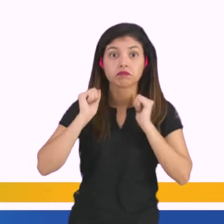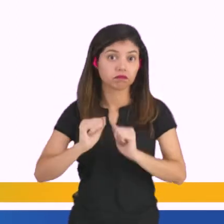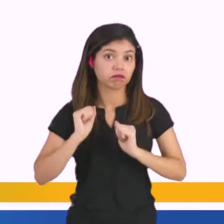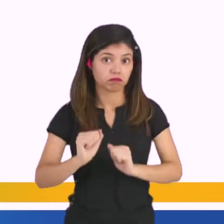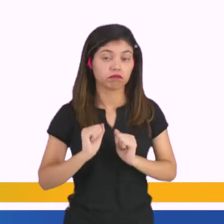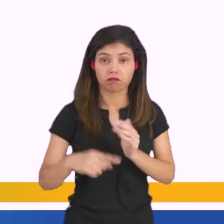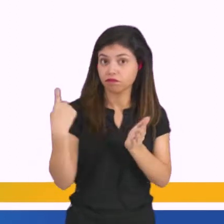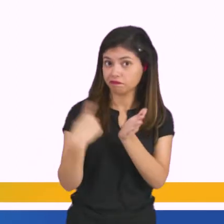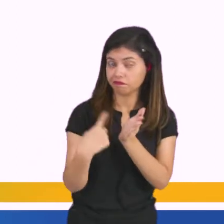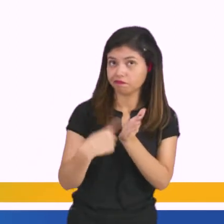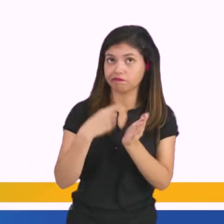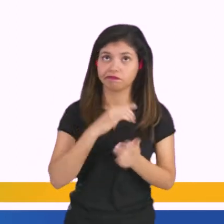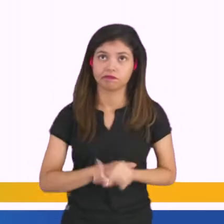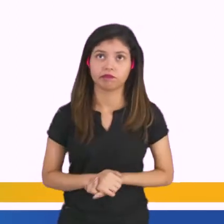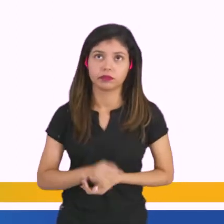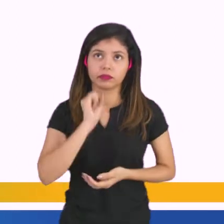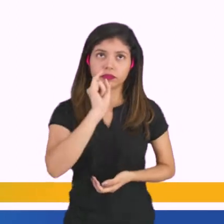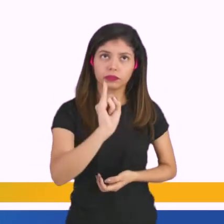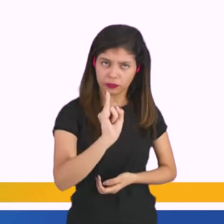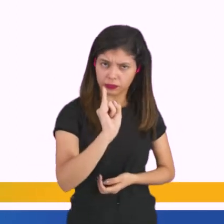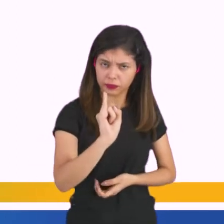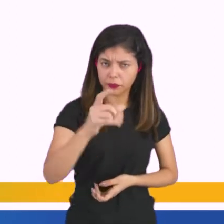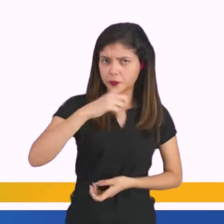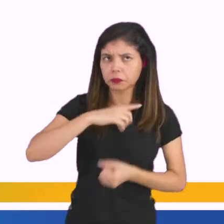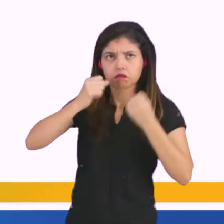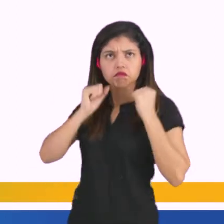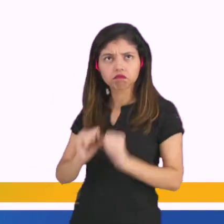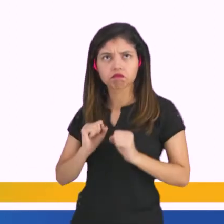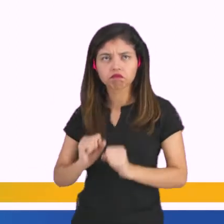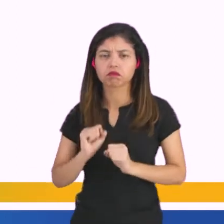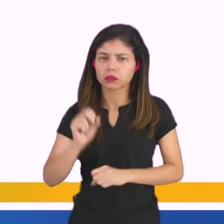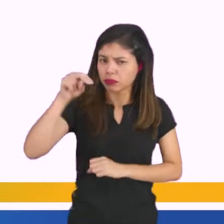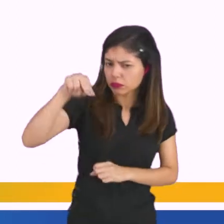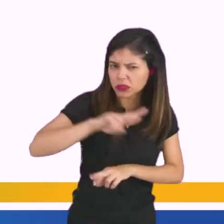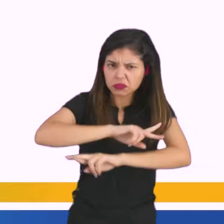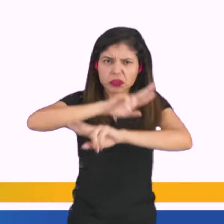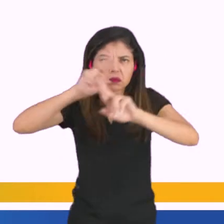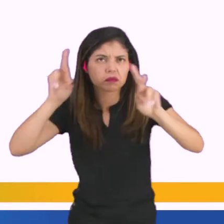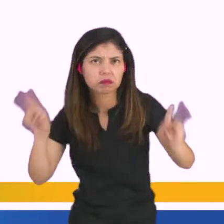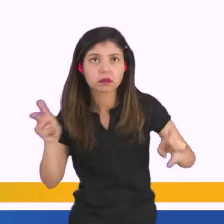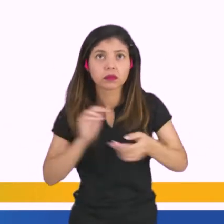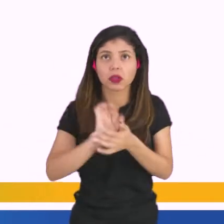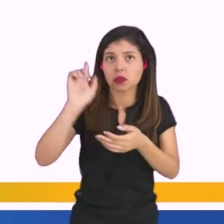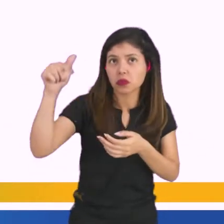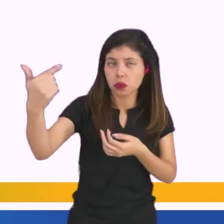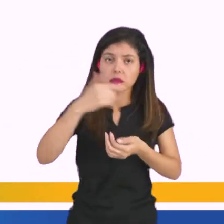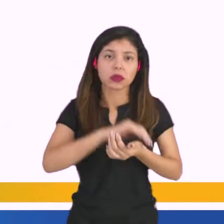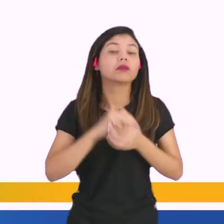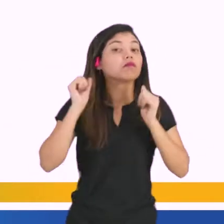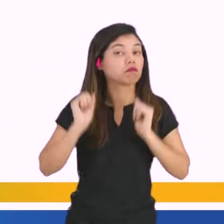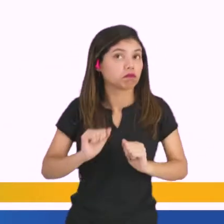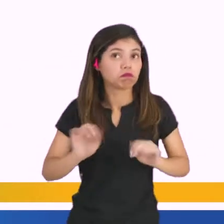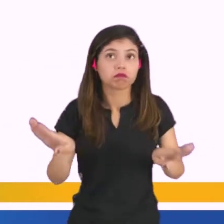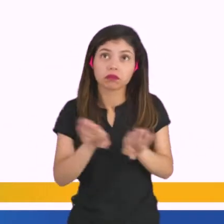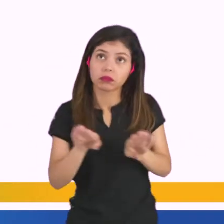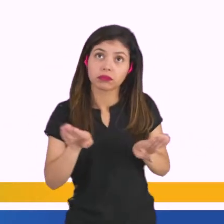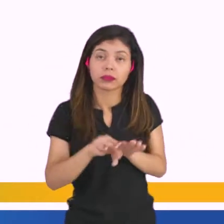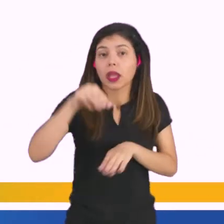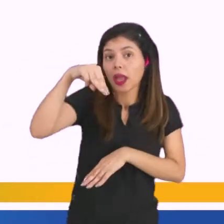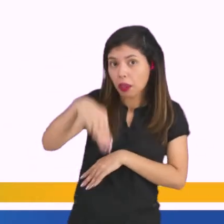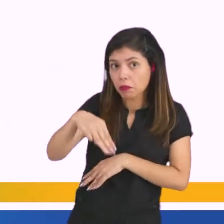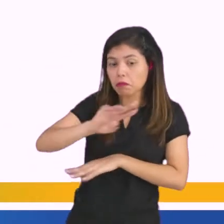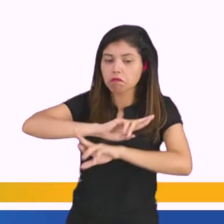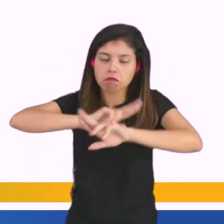podemos combiná-las. Se uma decisão pode ser tomada de n maneiras e outra decisão pode ser tomada de